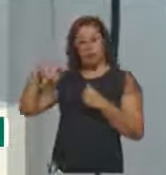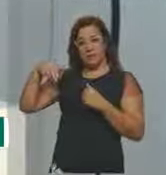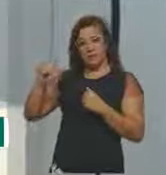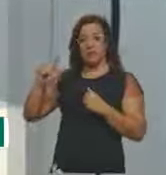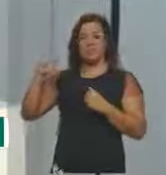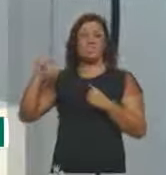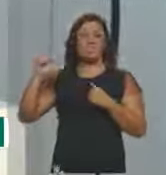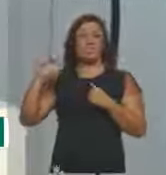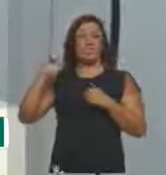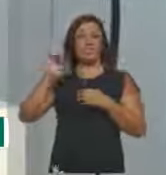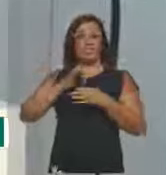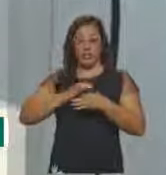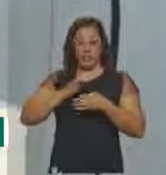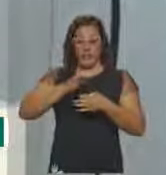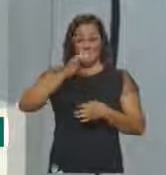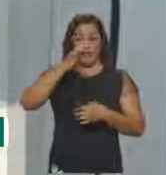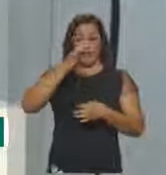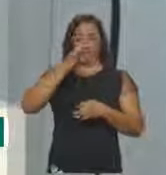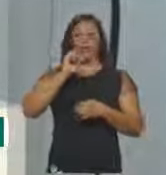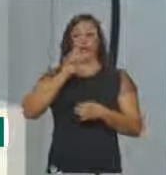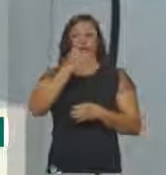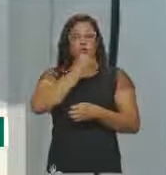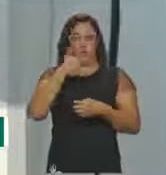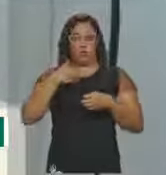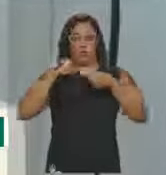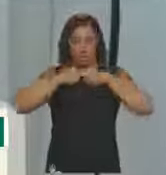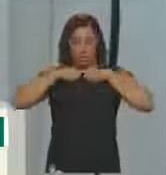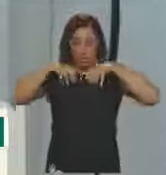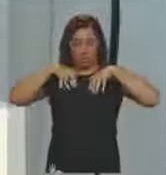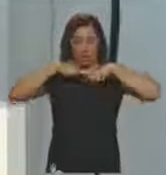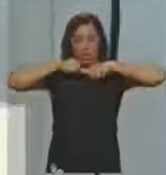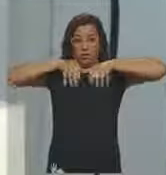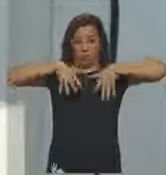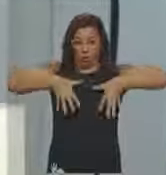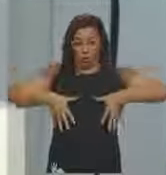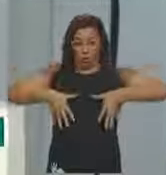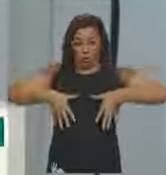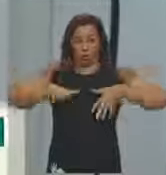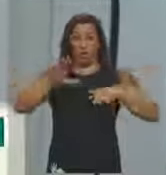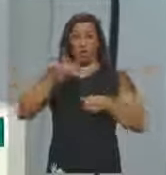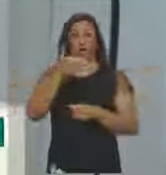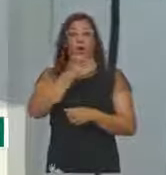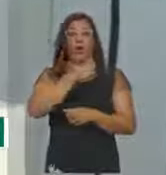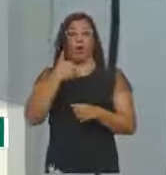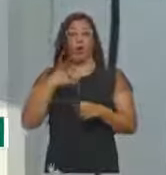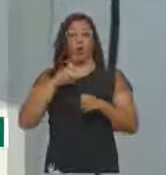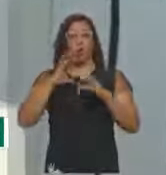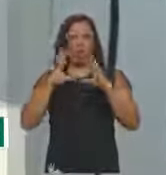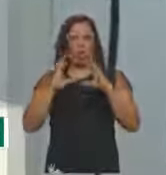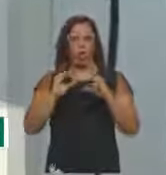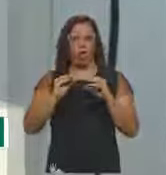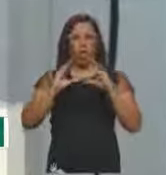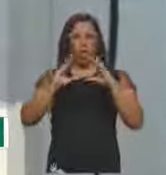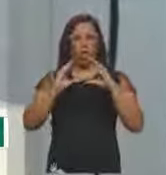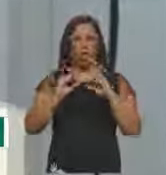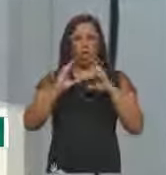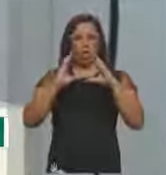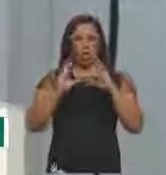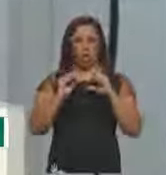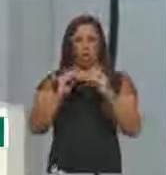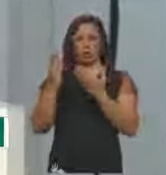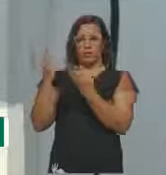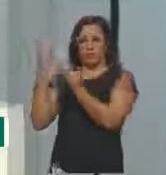laringe, traqueia, brônquios e bronquíolos. Já o pulmão é essa estrutura aqui esponjosa, onde ocorre a troca